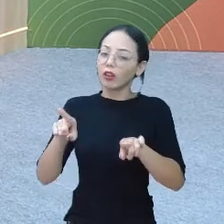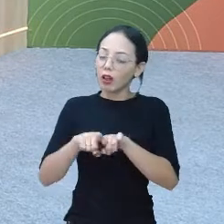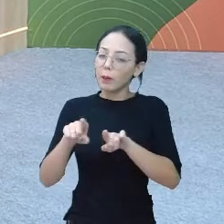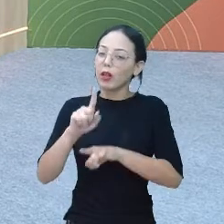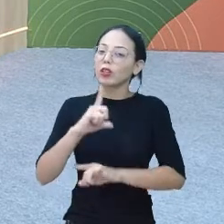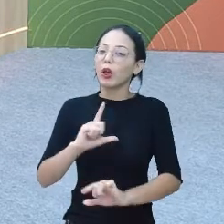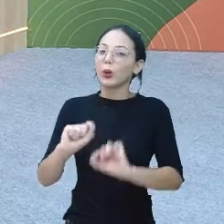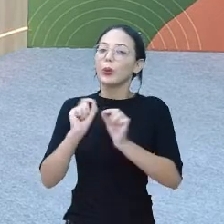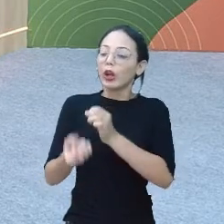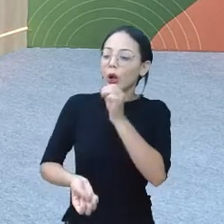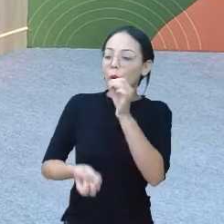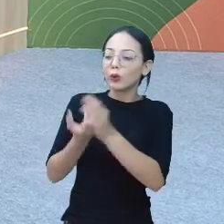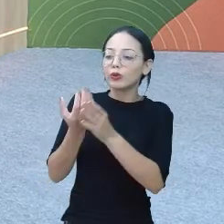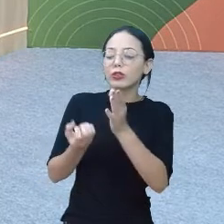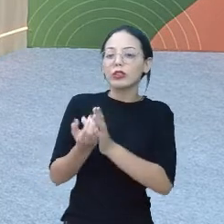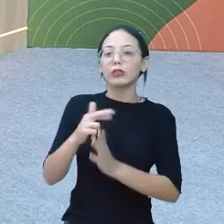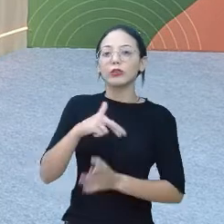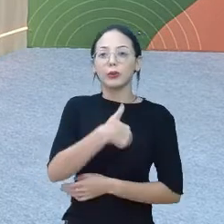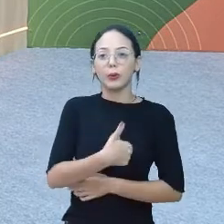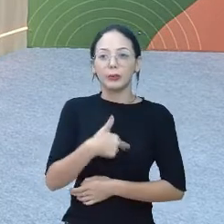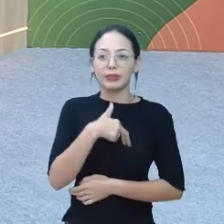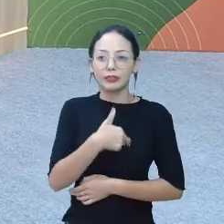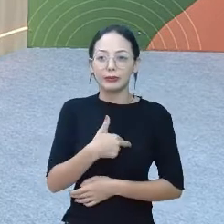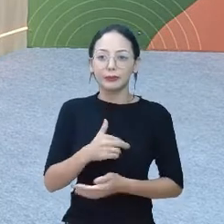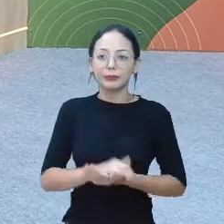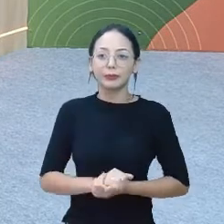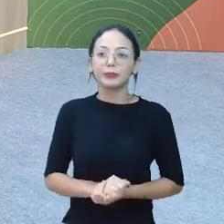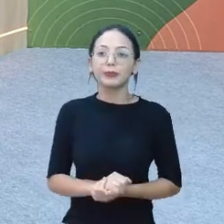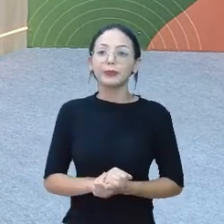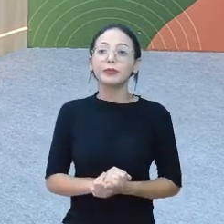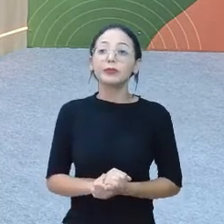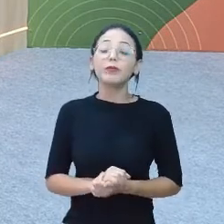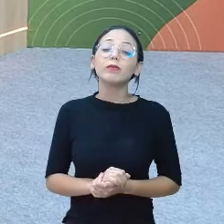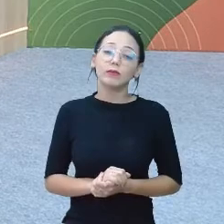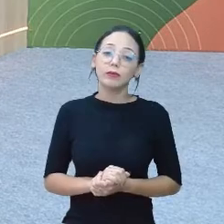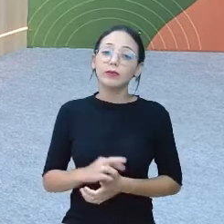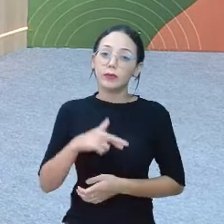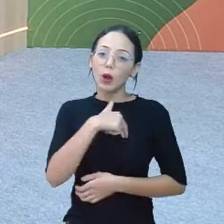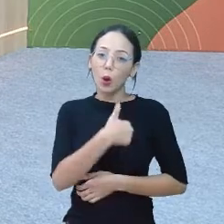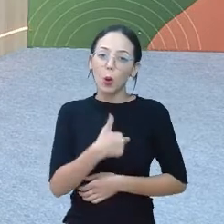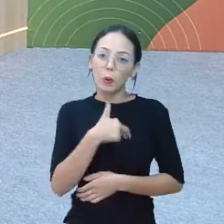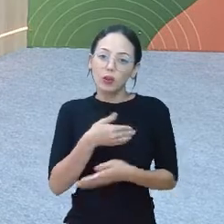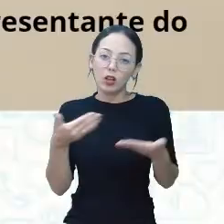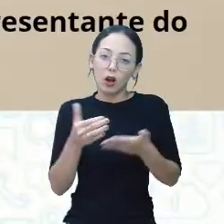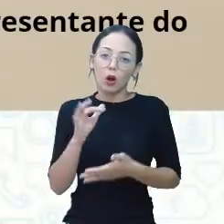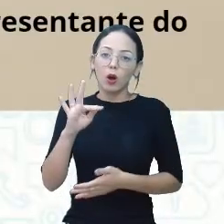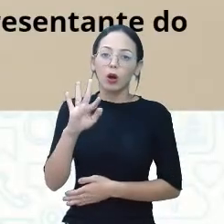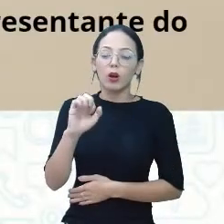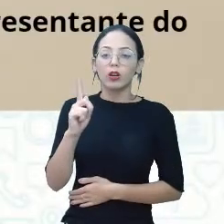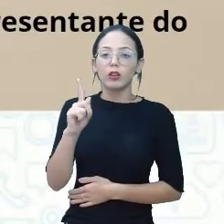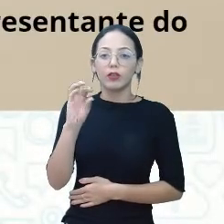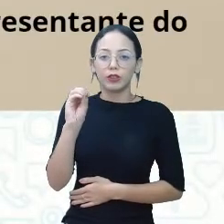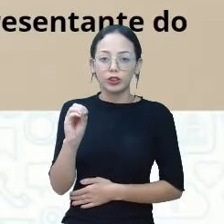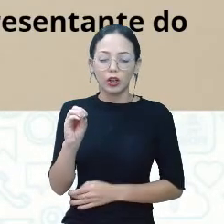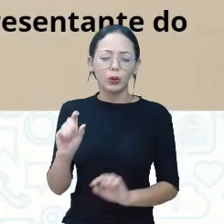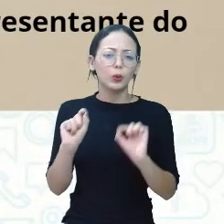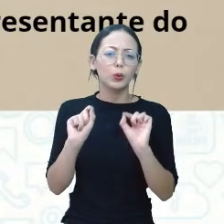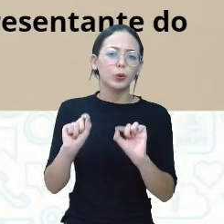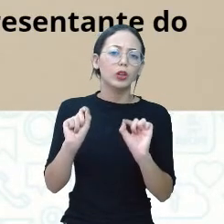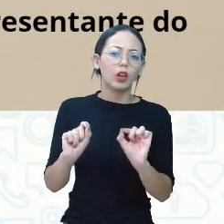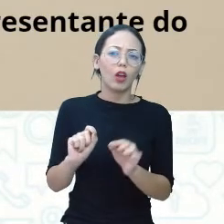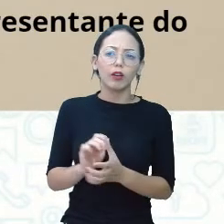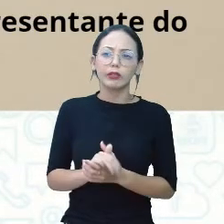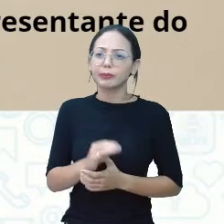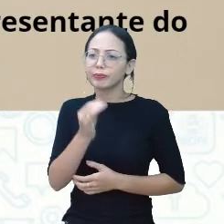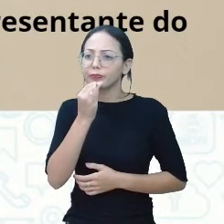construção desse romance aberto. E o romance fechado é o oposto do que eu tinha falado, né? Do romance aberto.